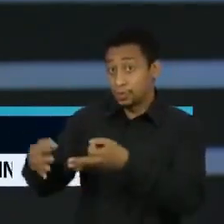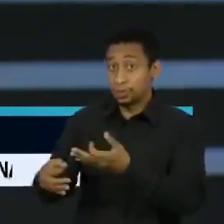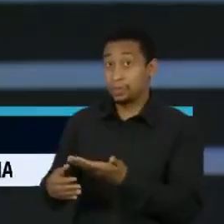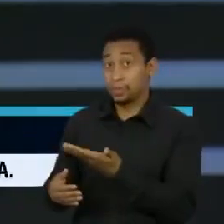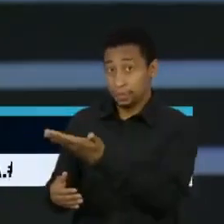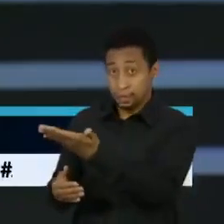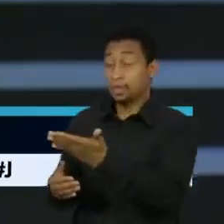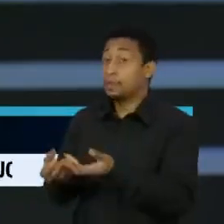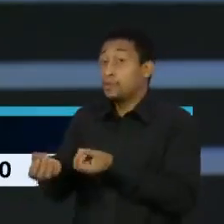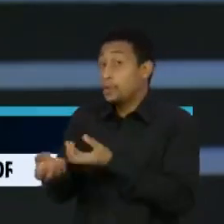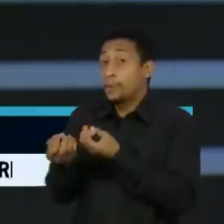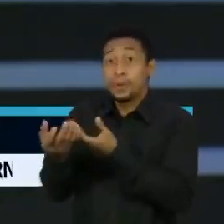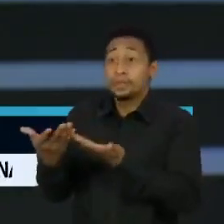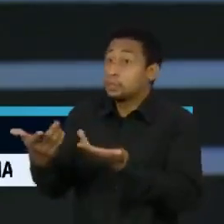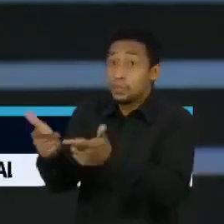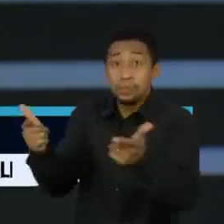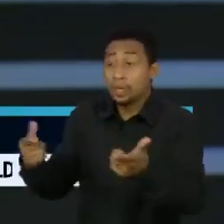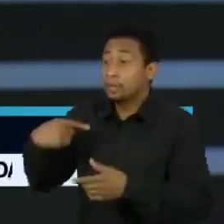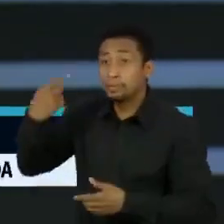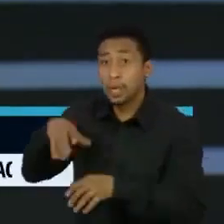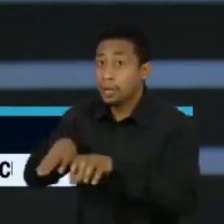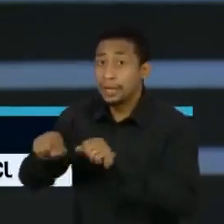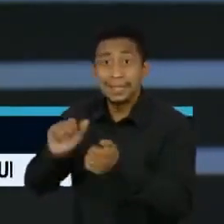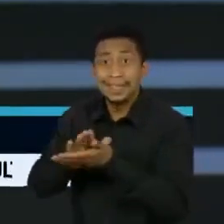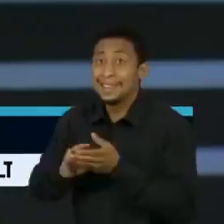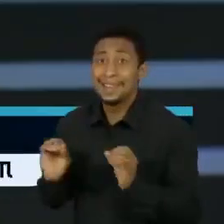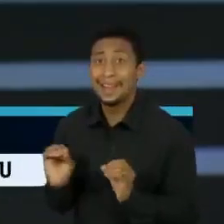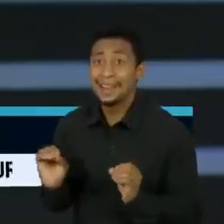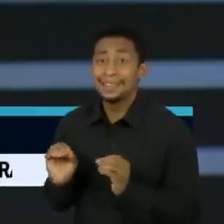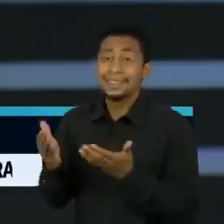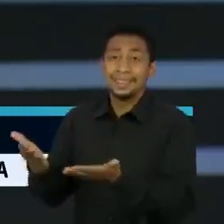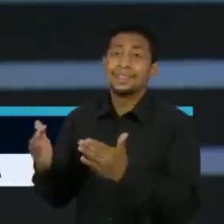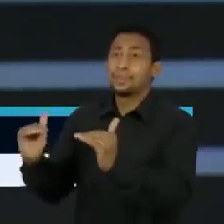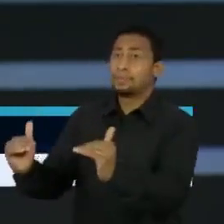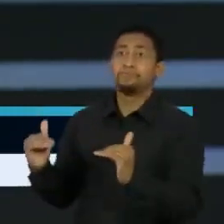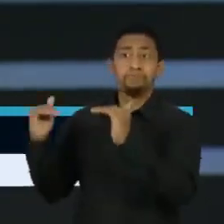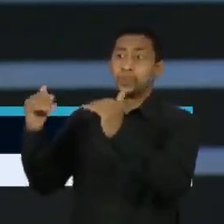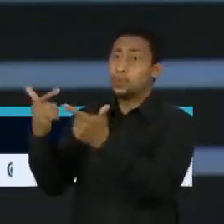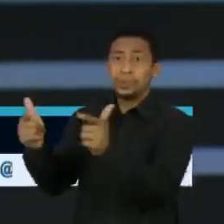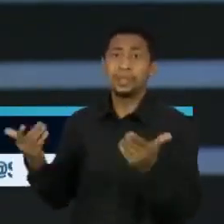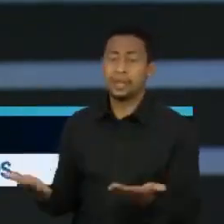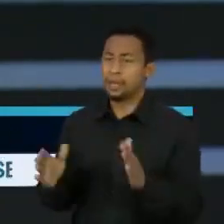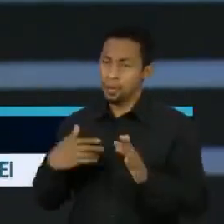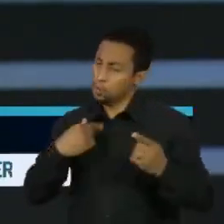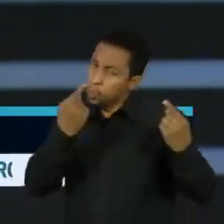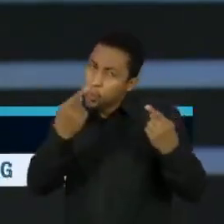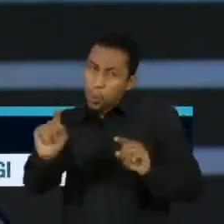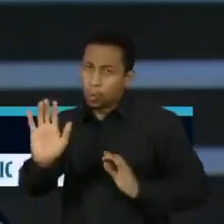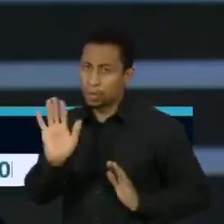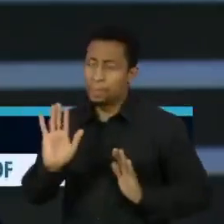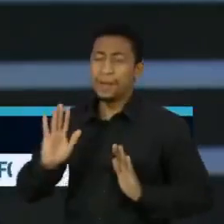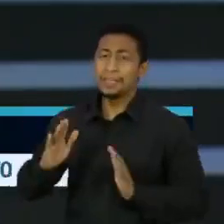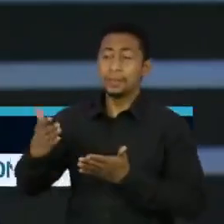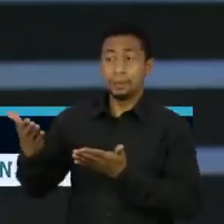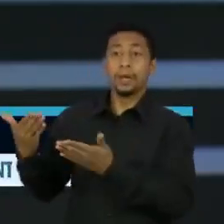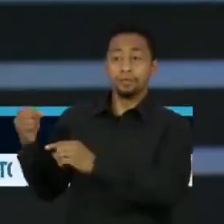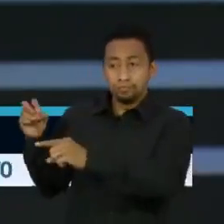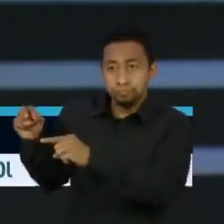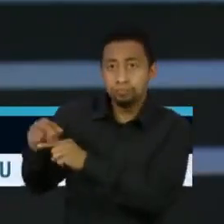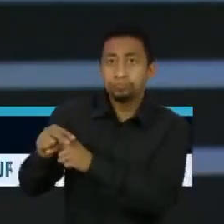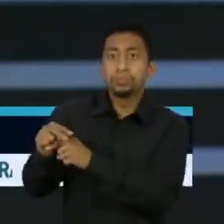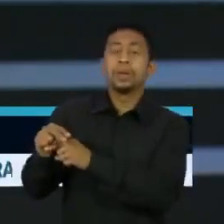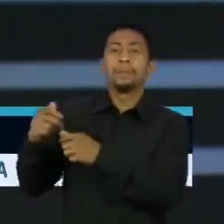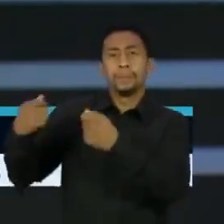até alguém que não tem formação jurídica e nem formação superior nada contra aqueles que não tem mais para essa função não pode ser